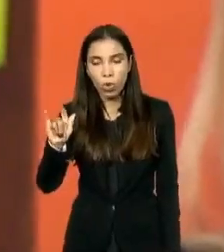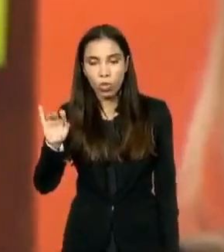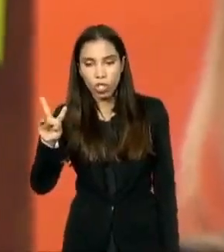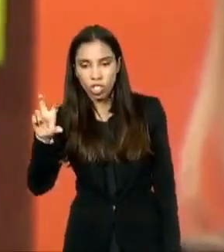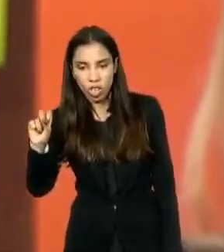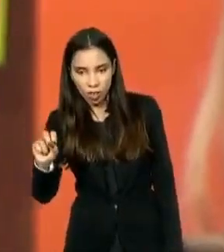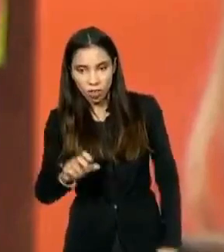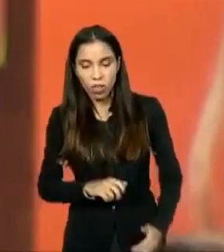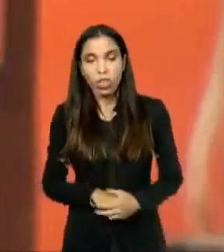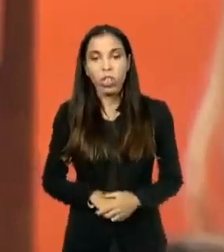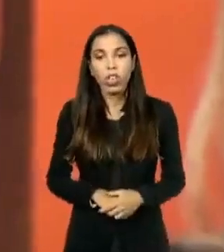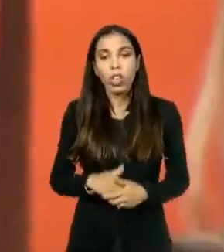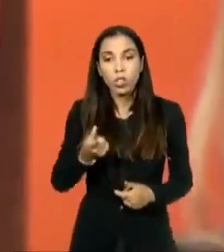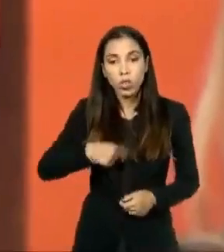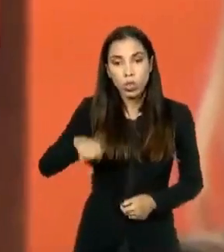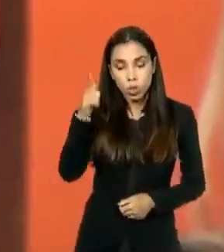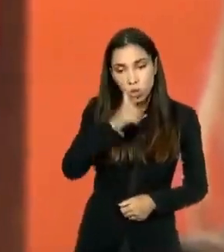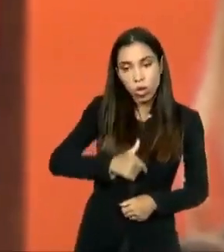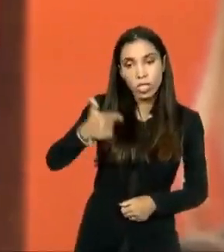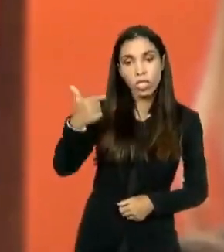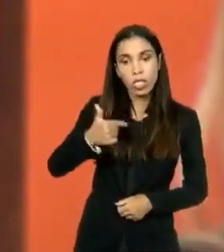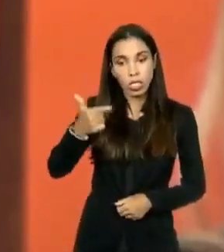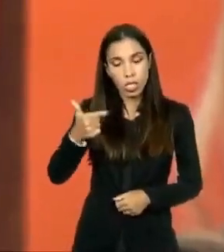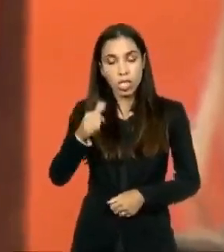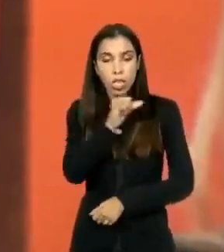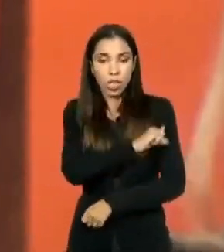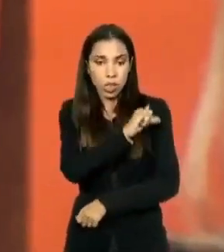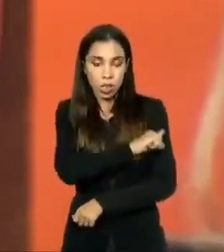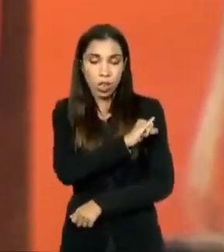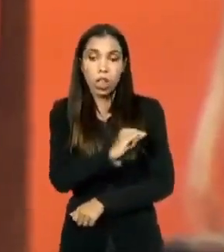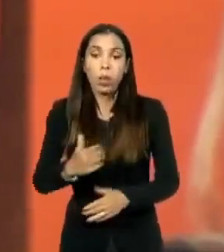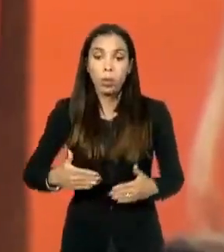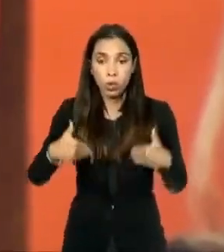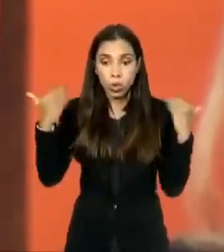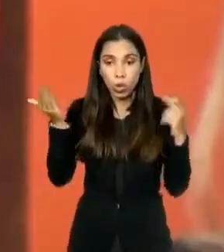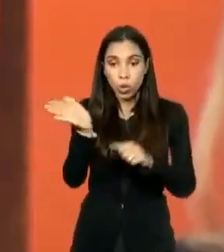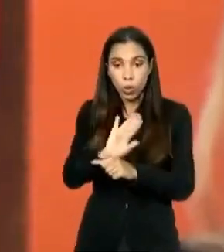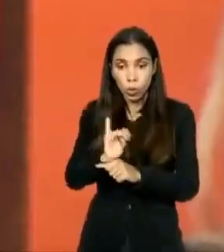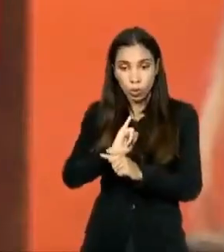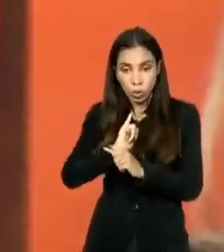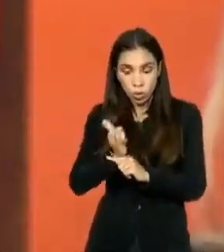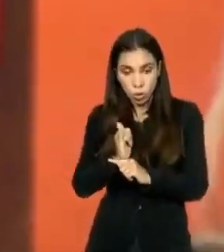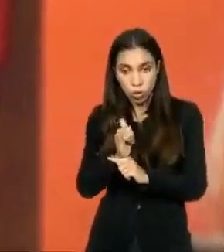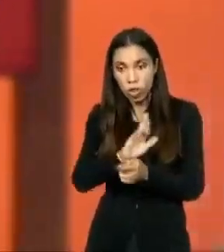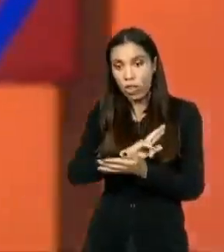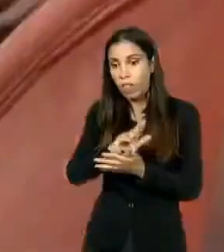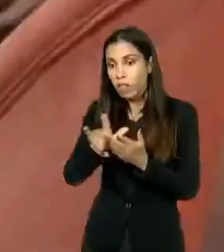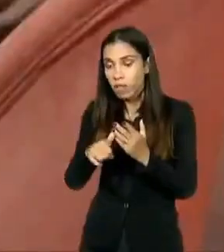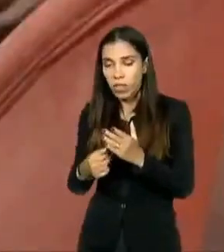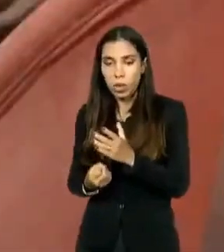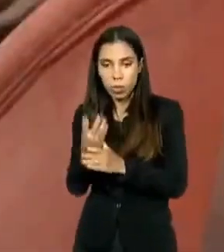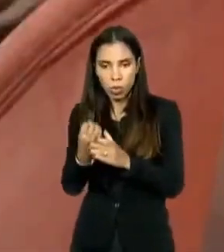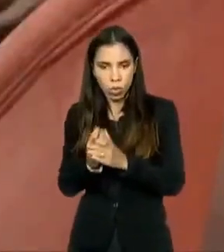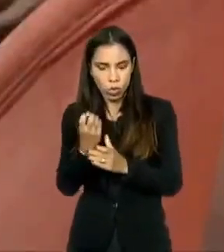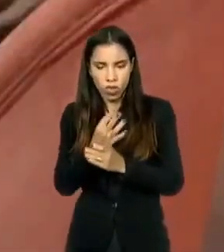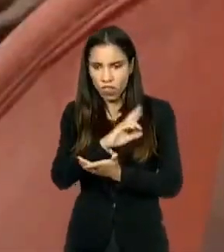gente conseguiu tirar em segundo colocado na Lei Paulo Gustavo, no Rio de Janeiro. Foi uma surpresa para mim, um documentário. Tem várias produtoras